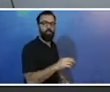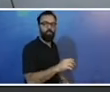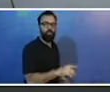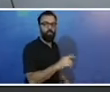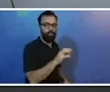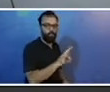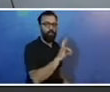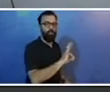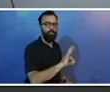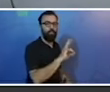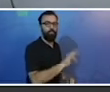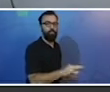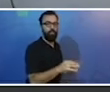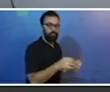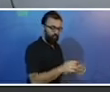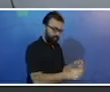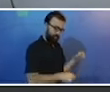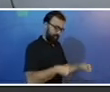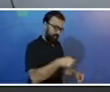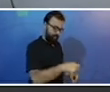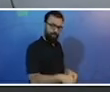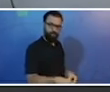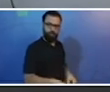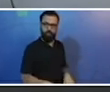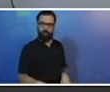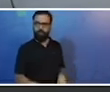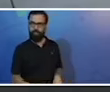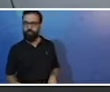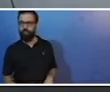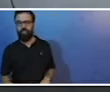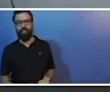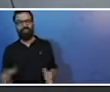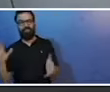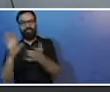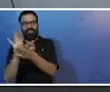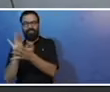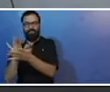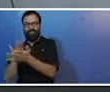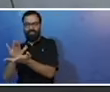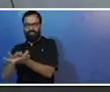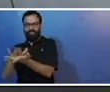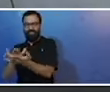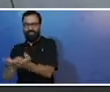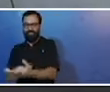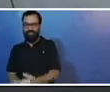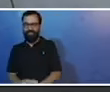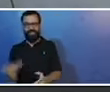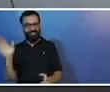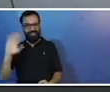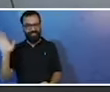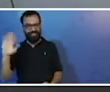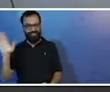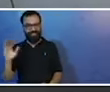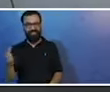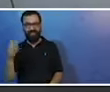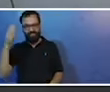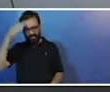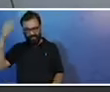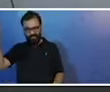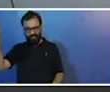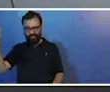mosca na velha e a velha afiar Valeu gente Obrigado até a próxima espero que vocês tenham